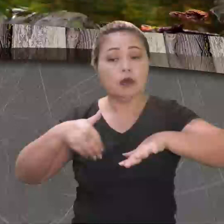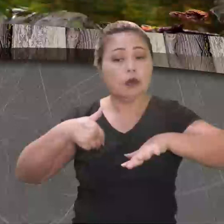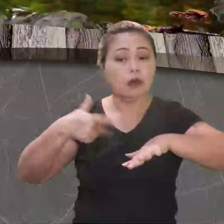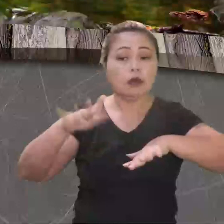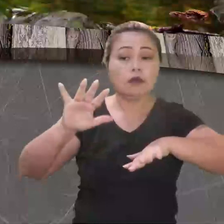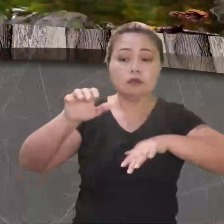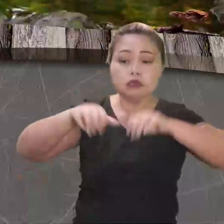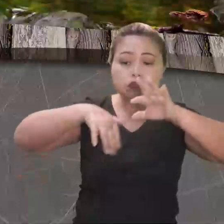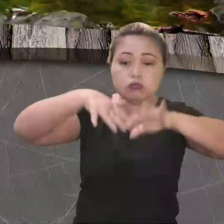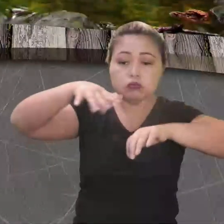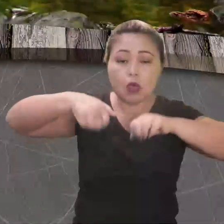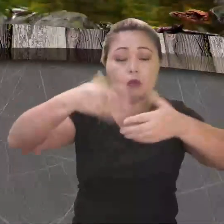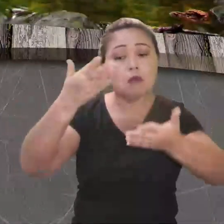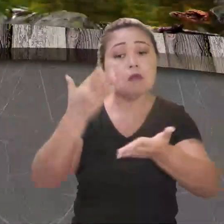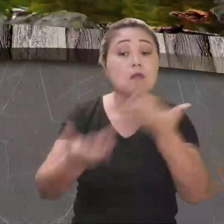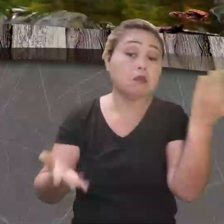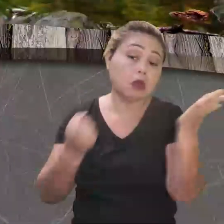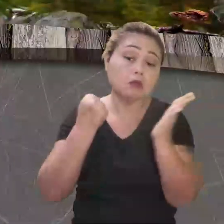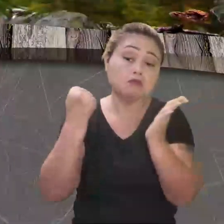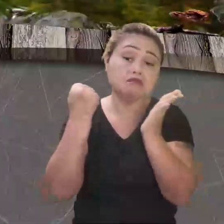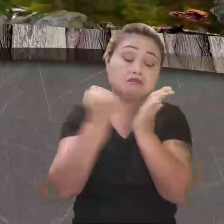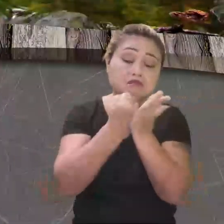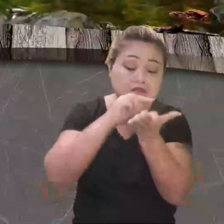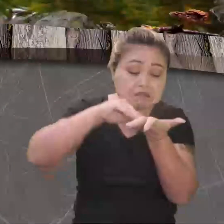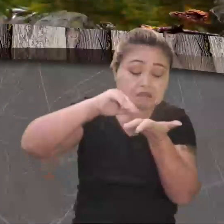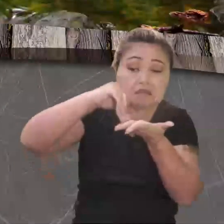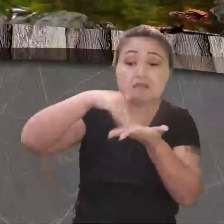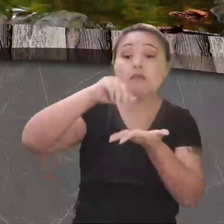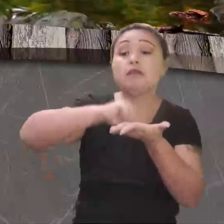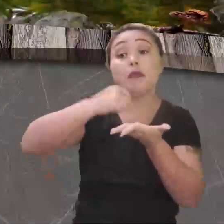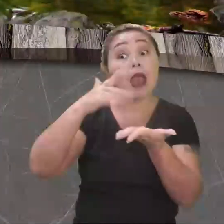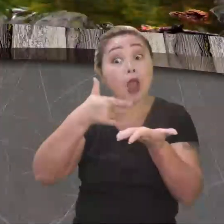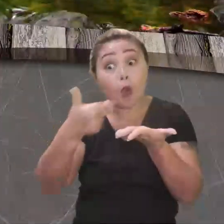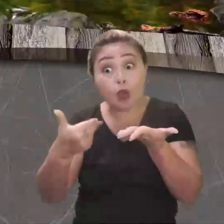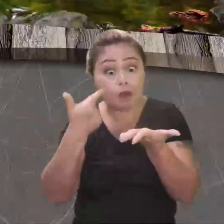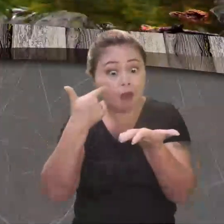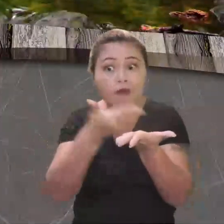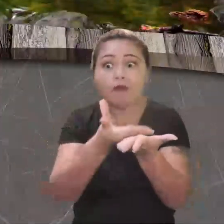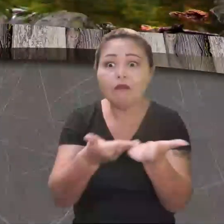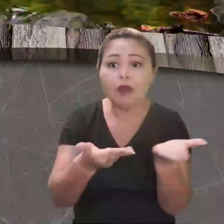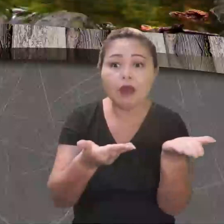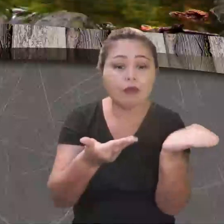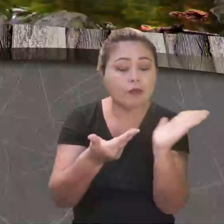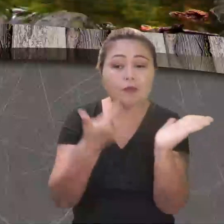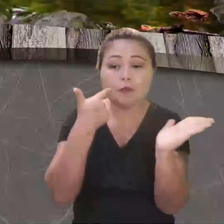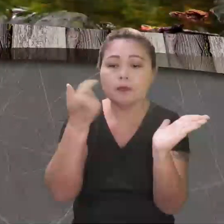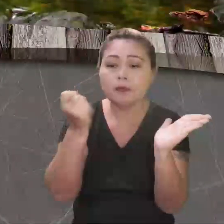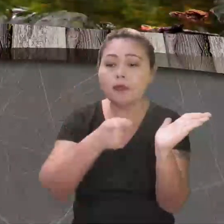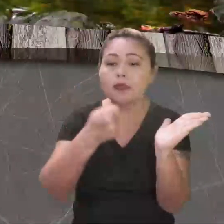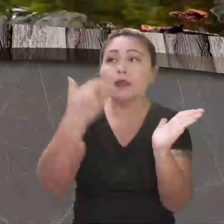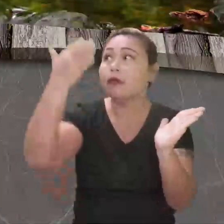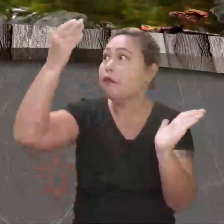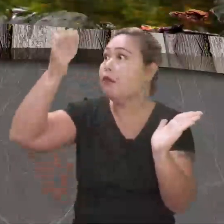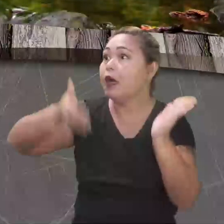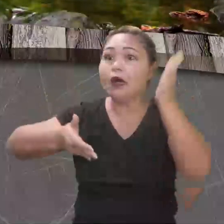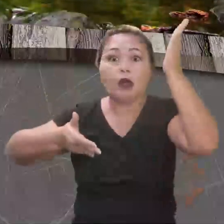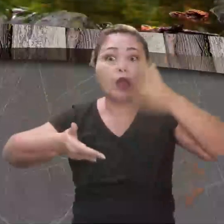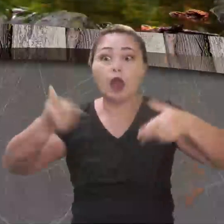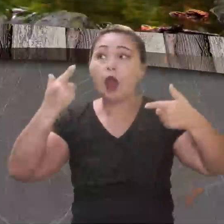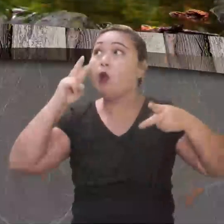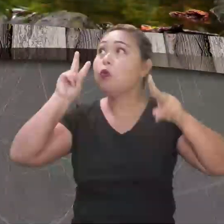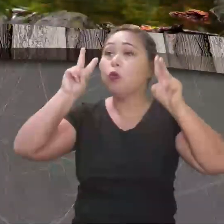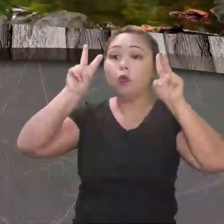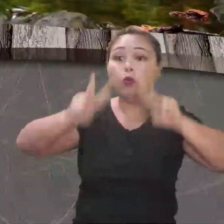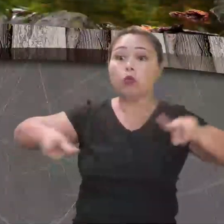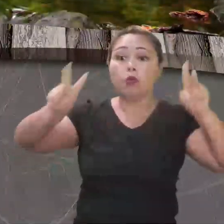de algumas escavações, você pode perder alguns registros, mas alguma coisa pode ficar ali exposta em paredões e aí você